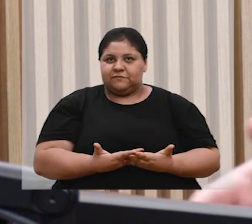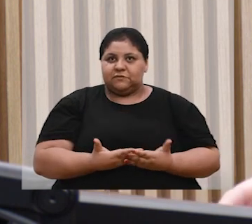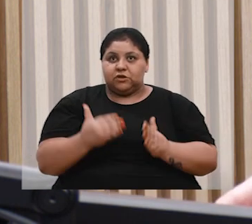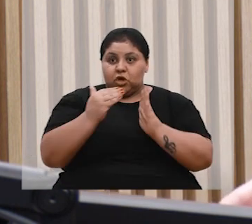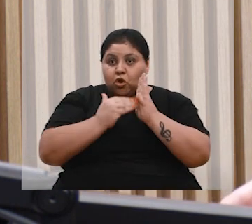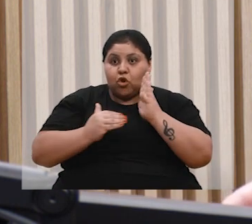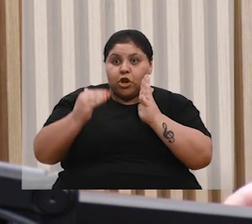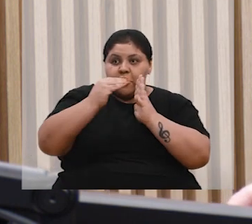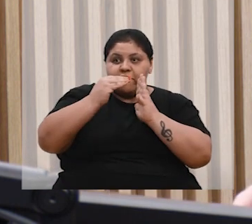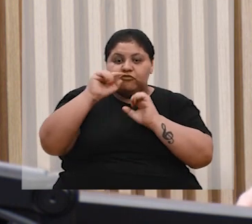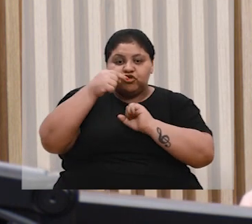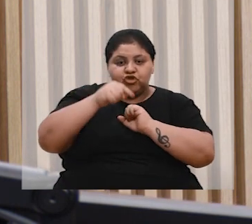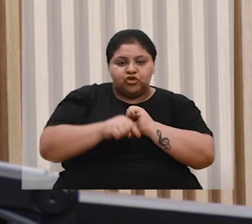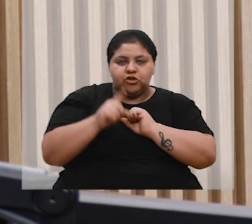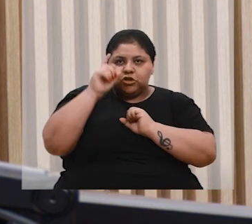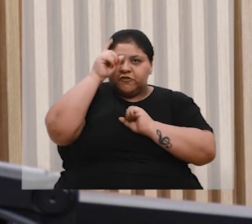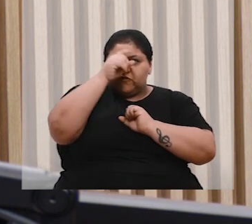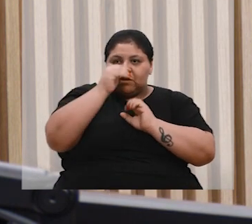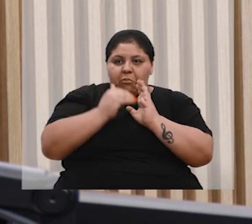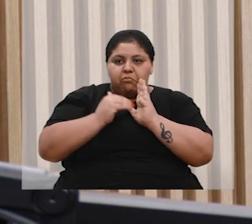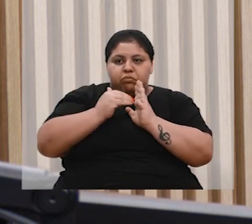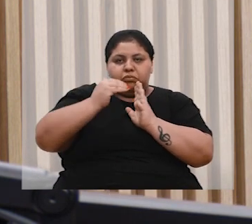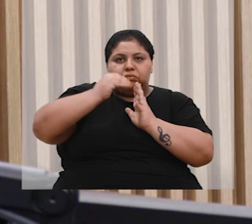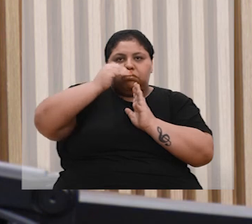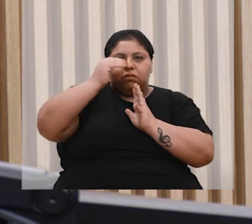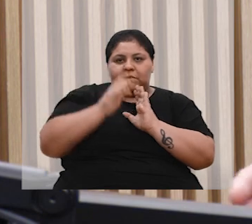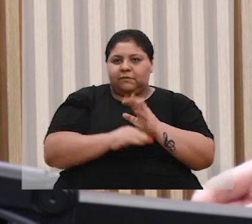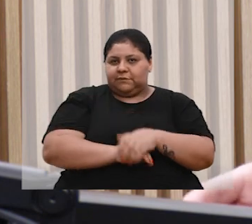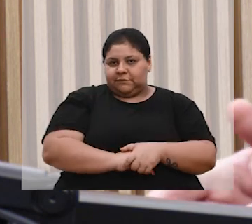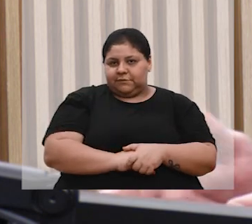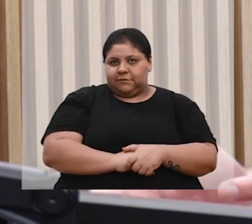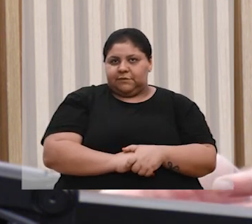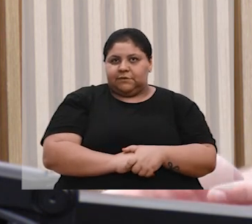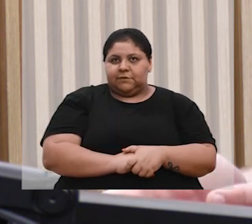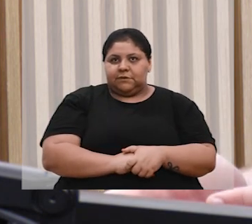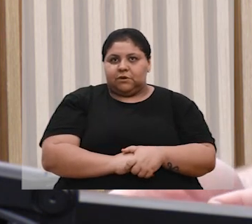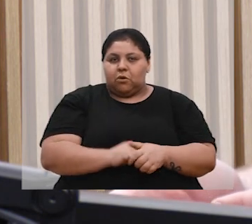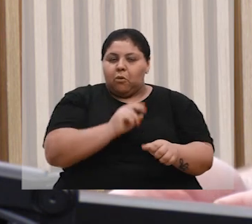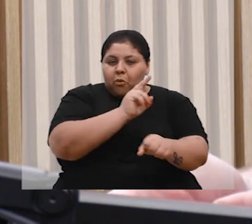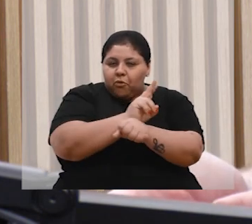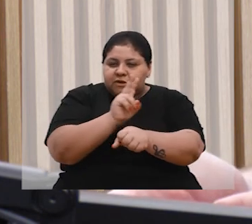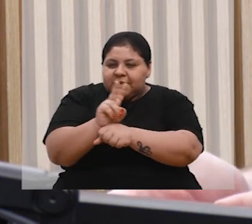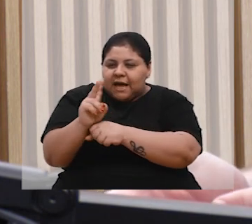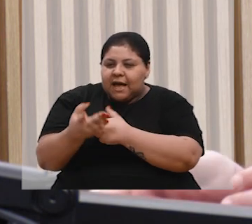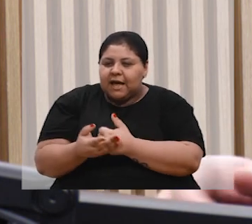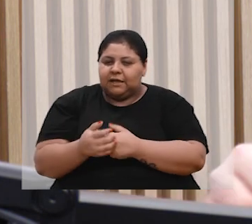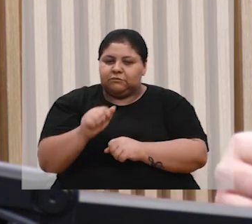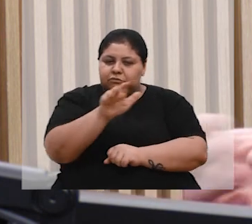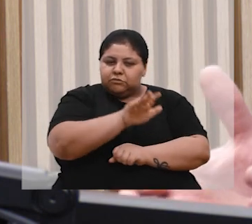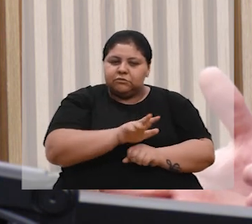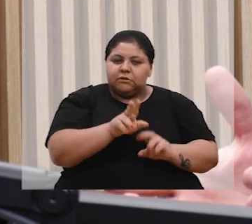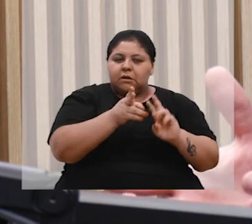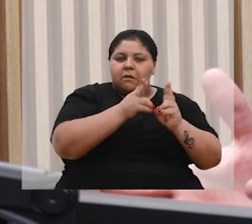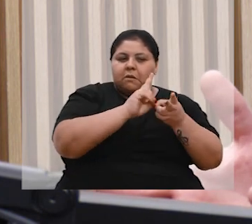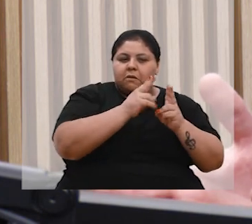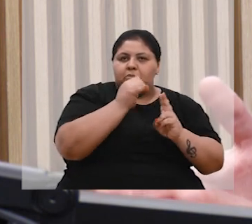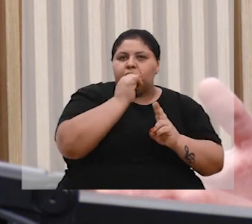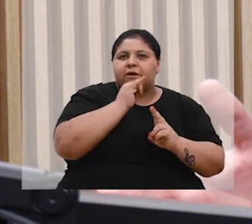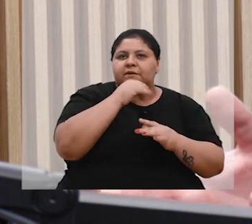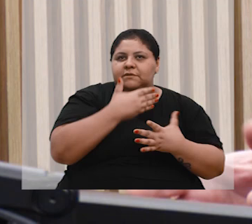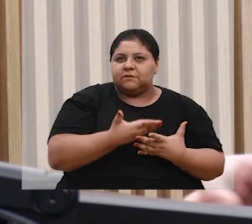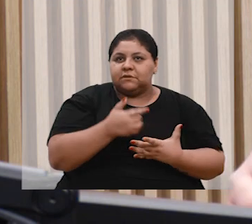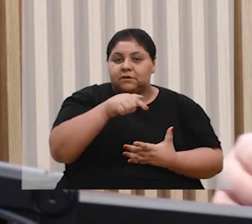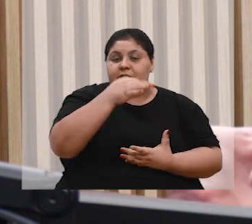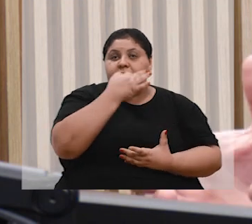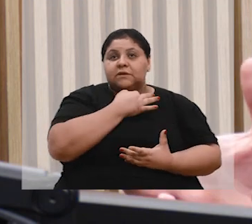É o nível de complexidade que aumenta, a sutileza de algumas situações. Áreas urbanas, por